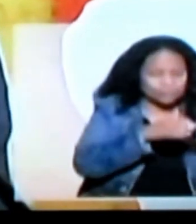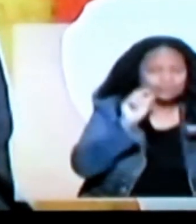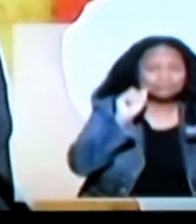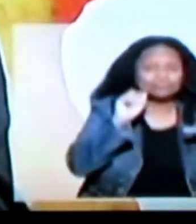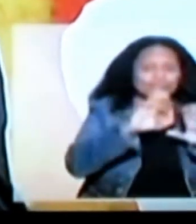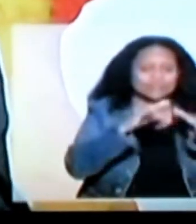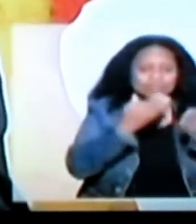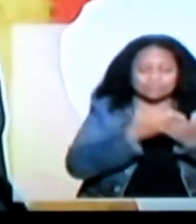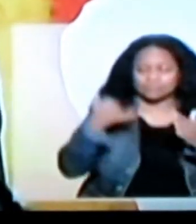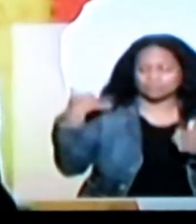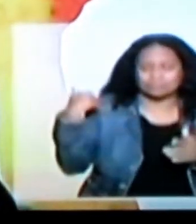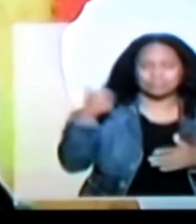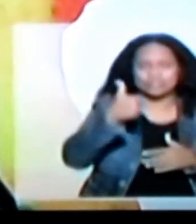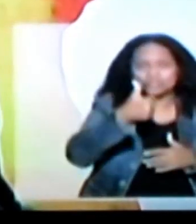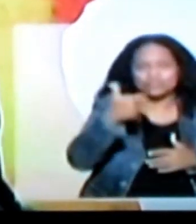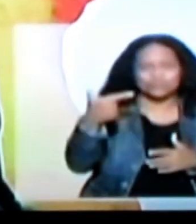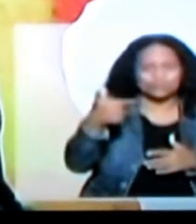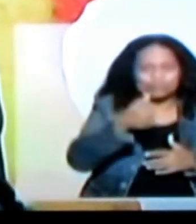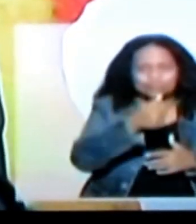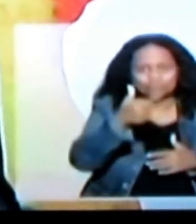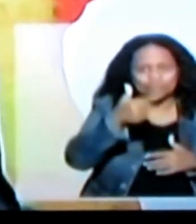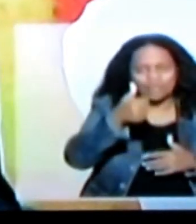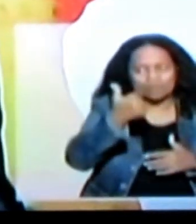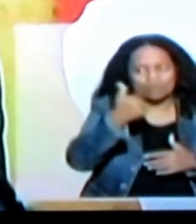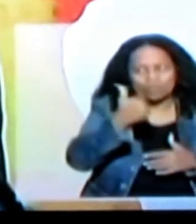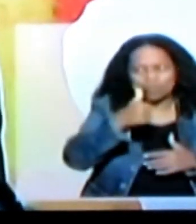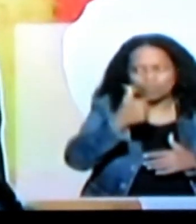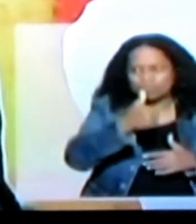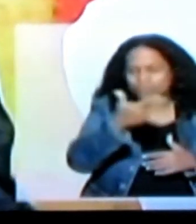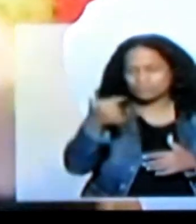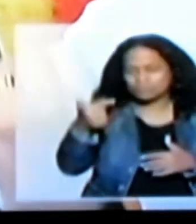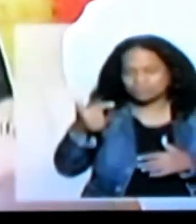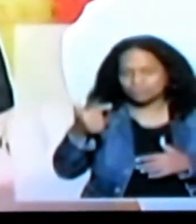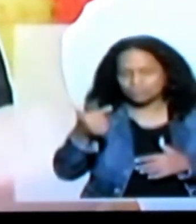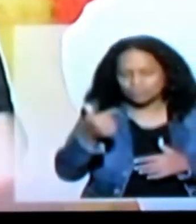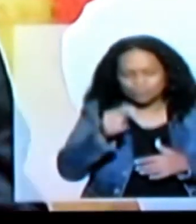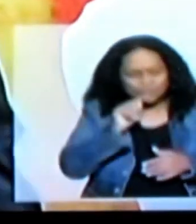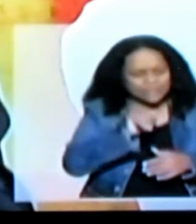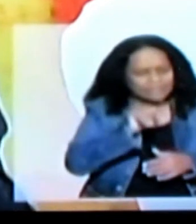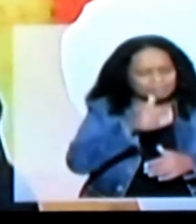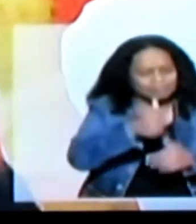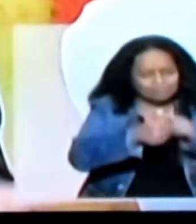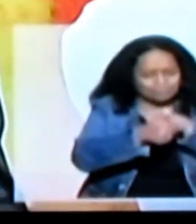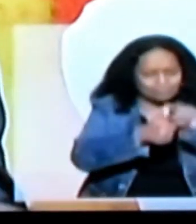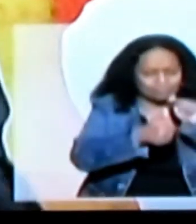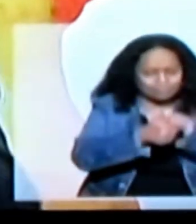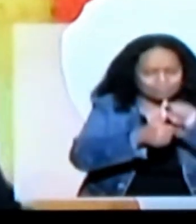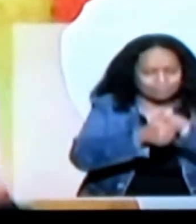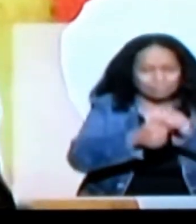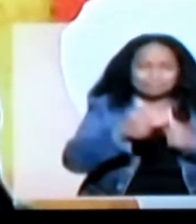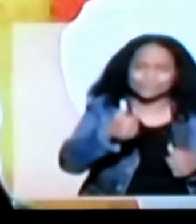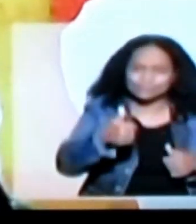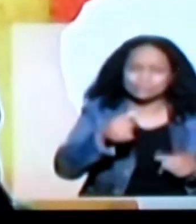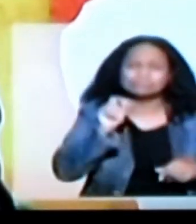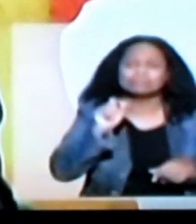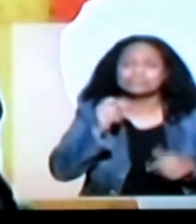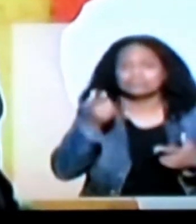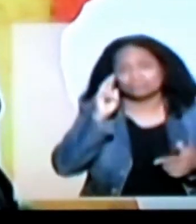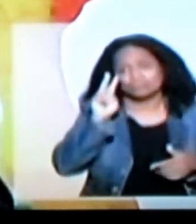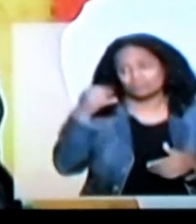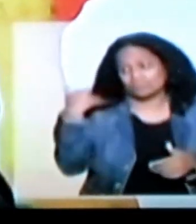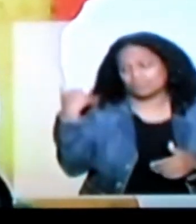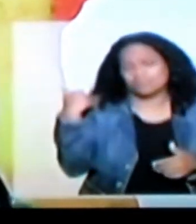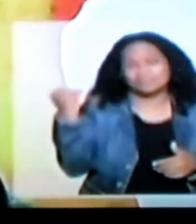público, descobri que eu tinha um público de escola, de 11, 12 anos. Que eu nem sabia que eu tinha, porque eu não comentava nas coisas, curtia, mas eu não sabia, a gente não vê a idade das pessoas. Sim,